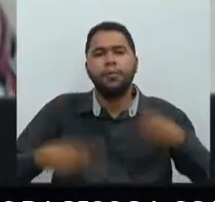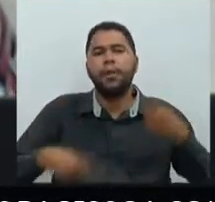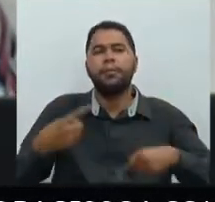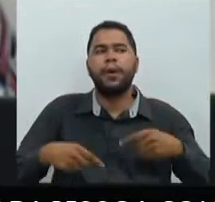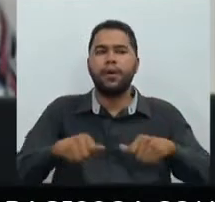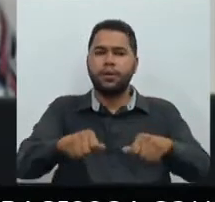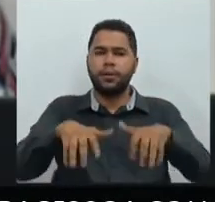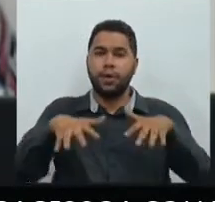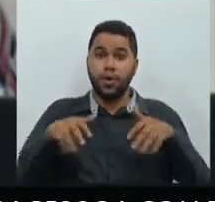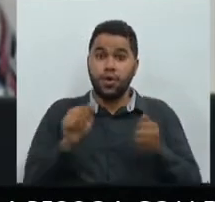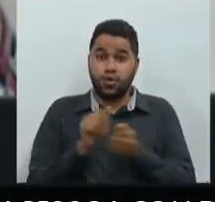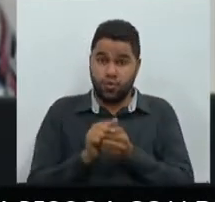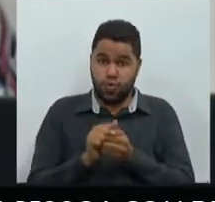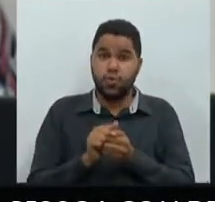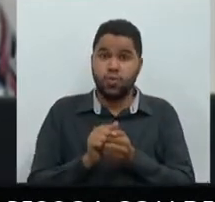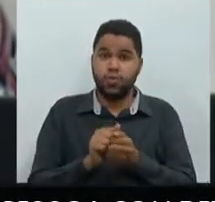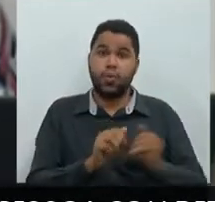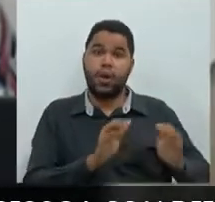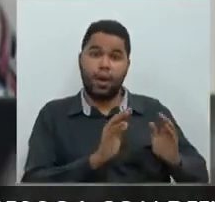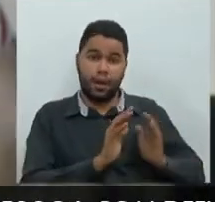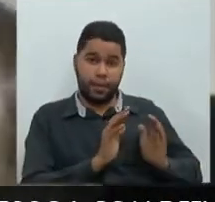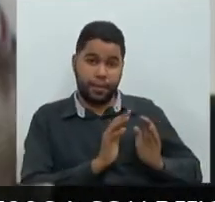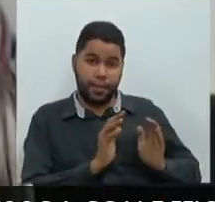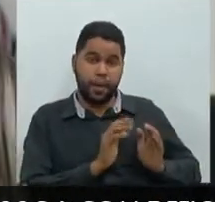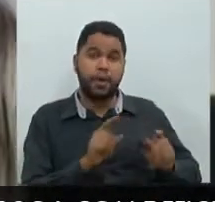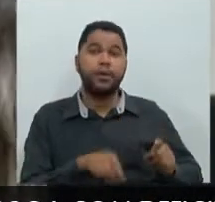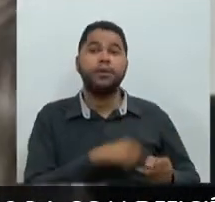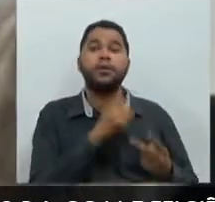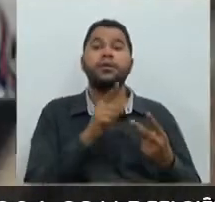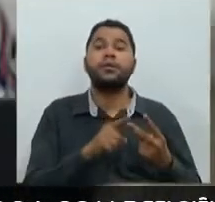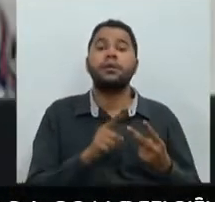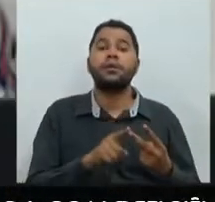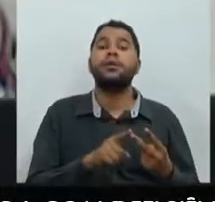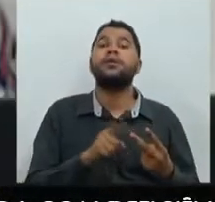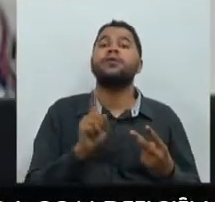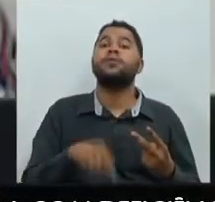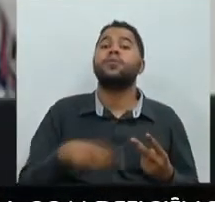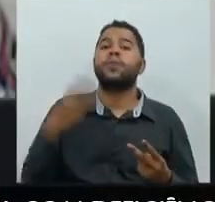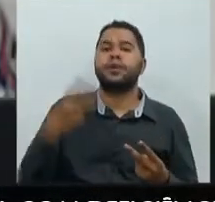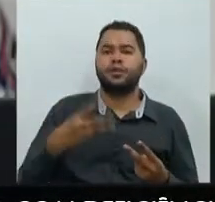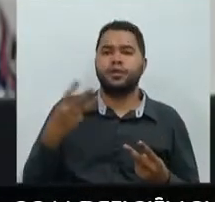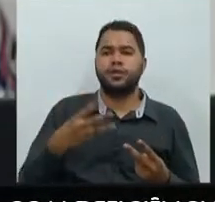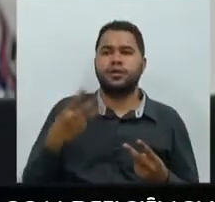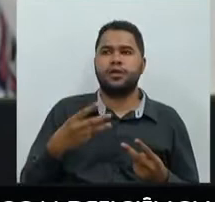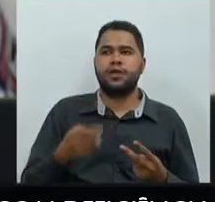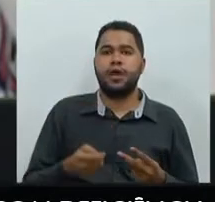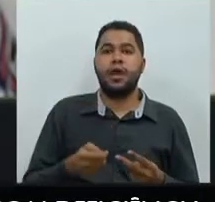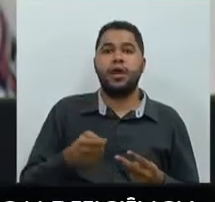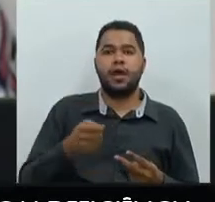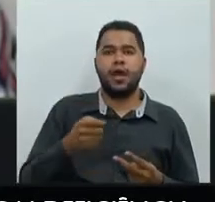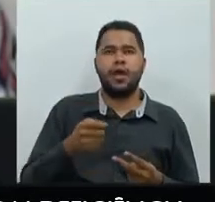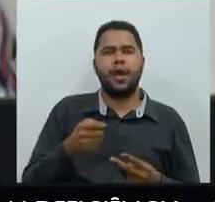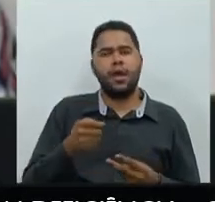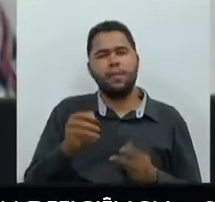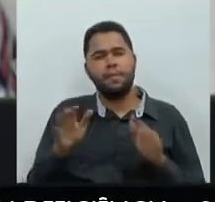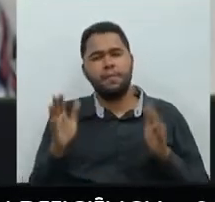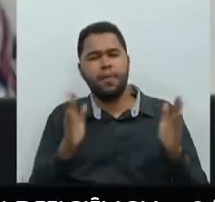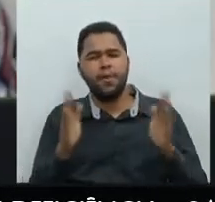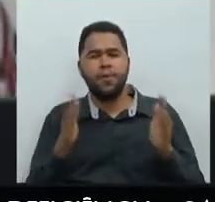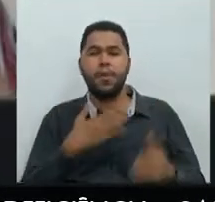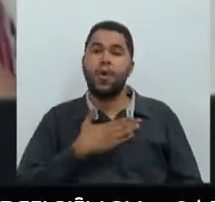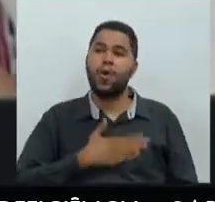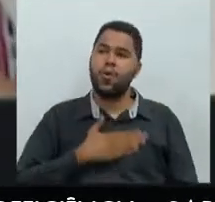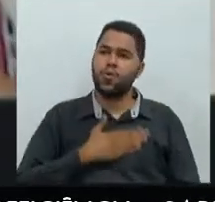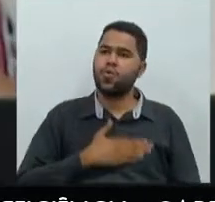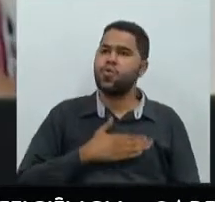pública com as APAEs, tá? E vamos ter uma terceira audiência antes do fim do nosso ciclo, em agosto, com um grande momento que vai